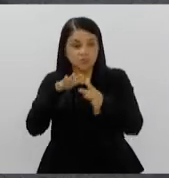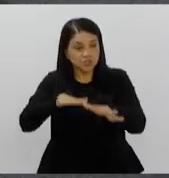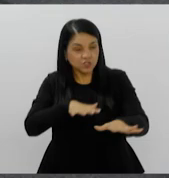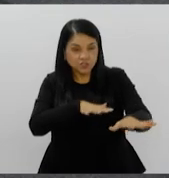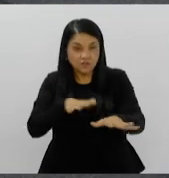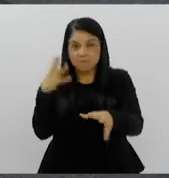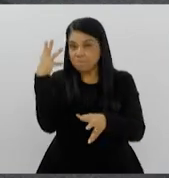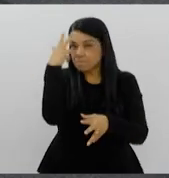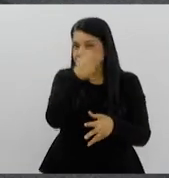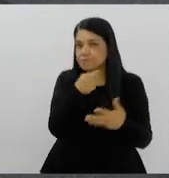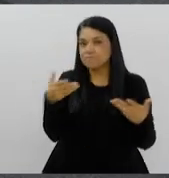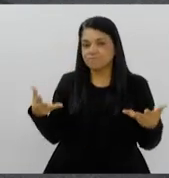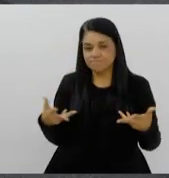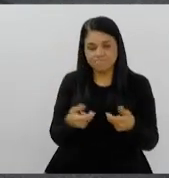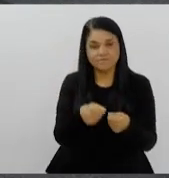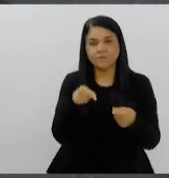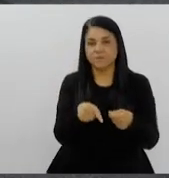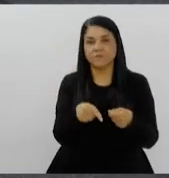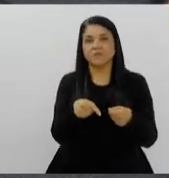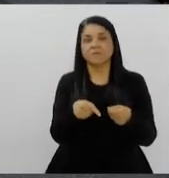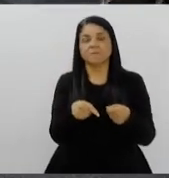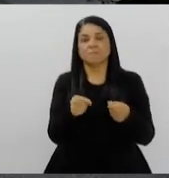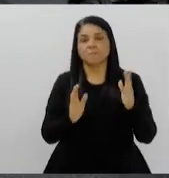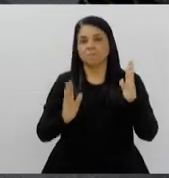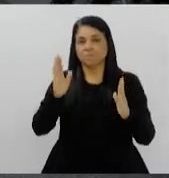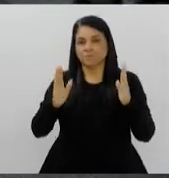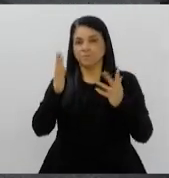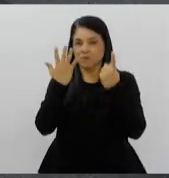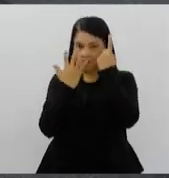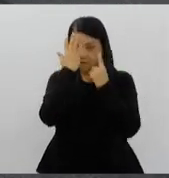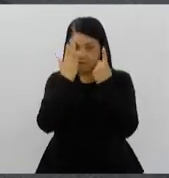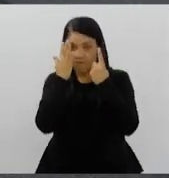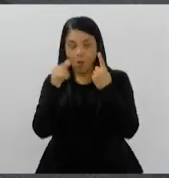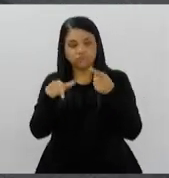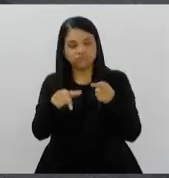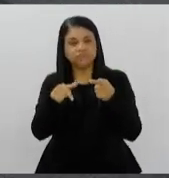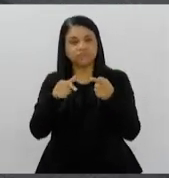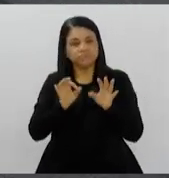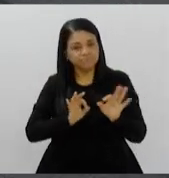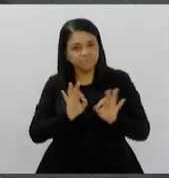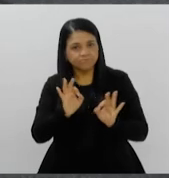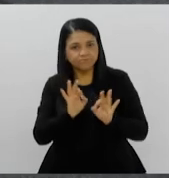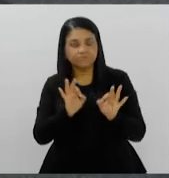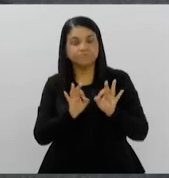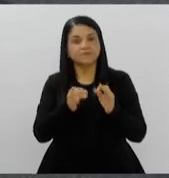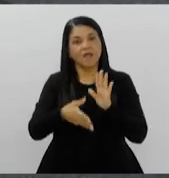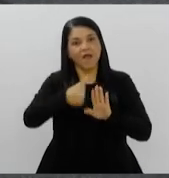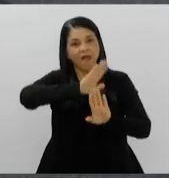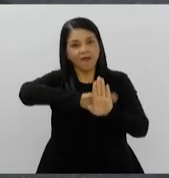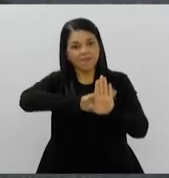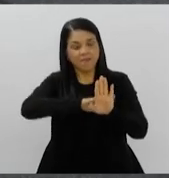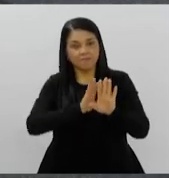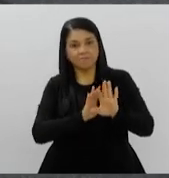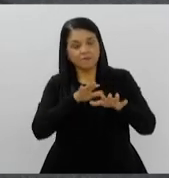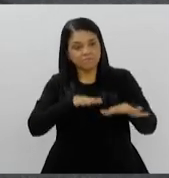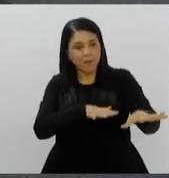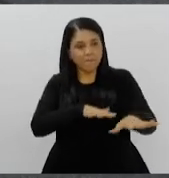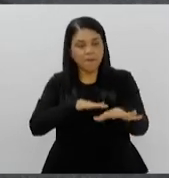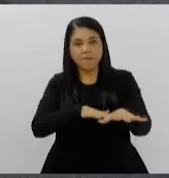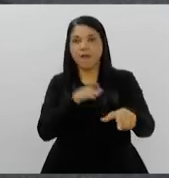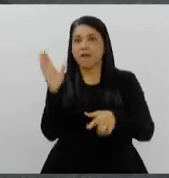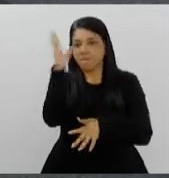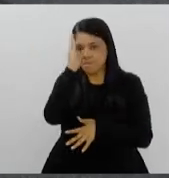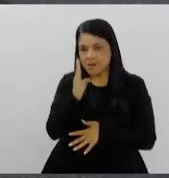assistimos durante o carnaval não teria essa execução magnânima que encanta não só o Brasil, mas também o